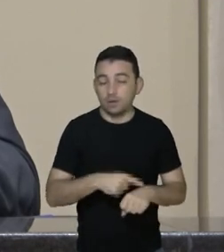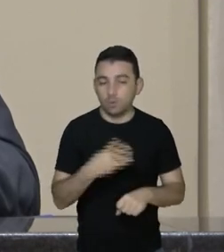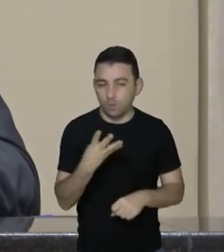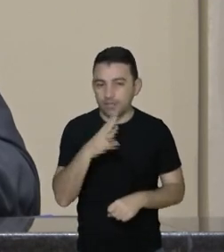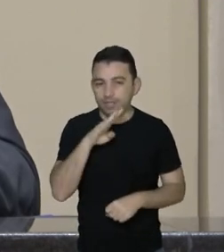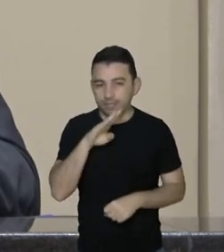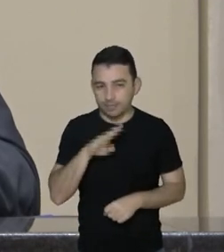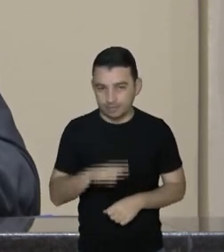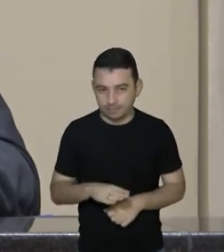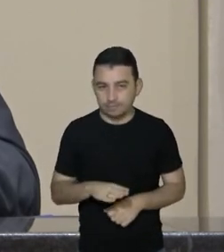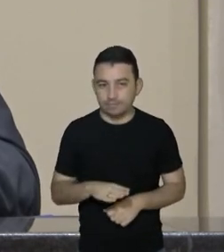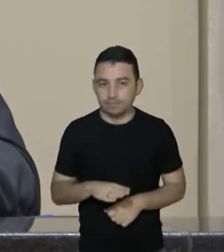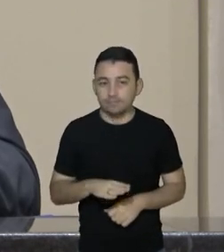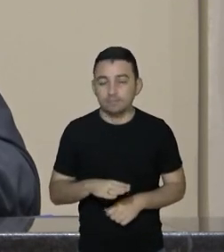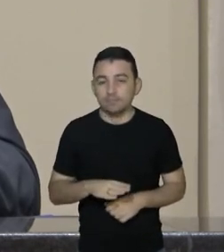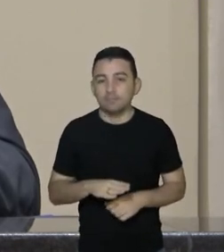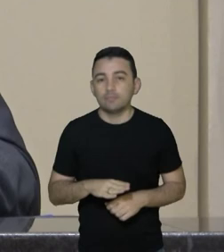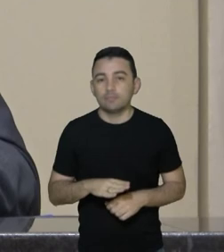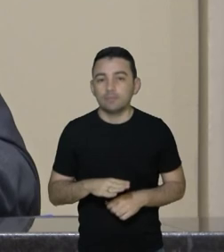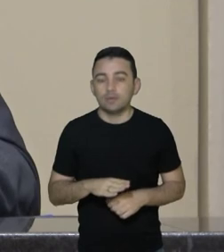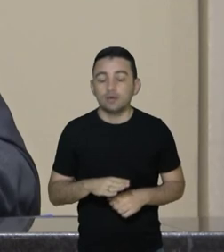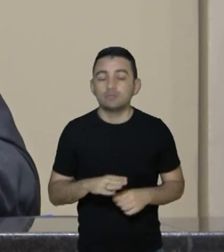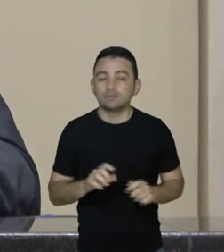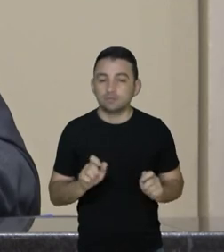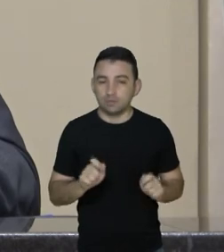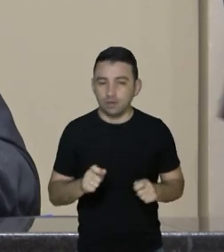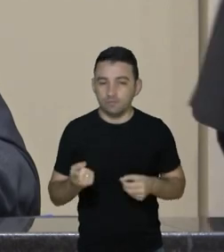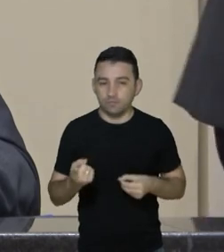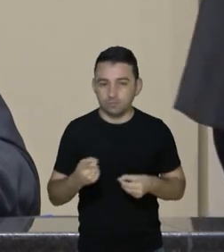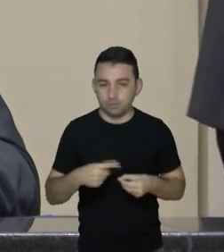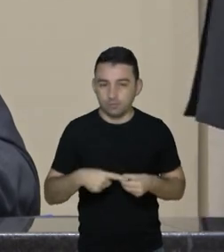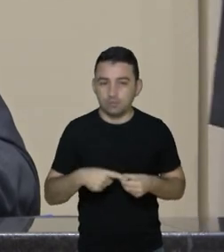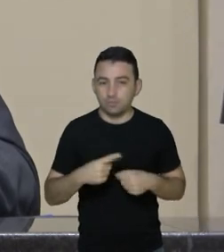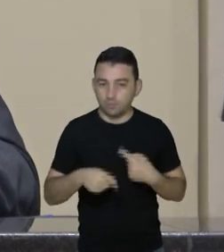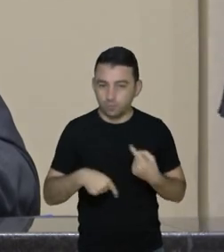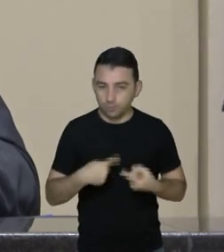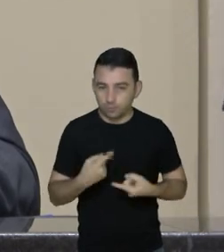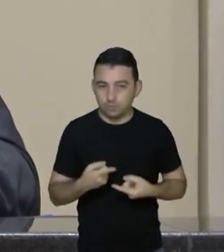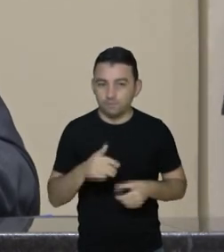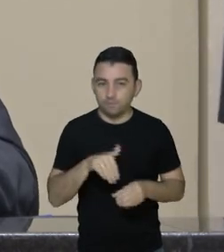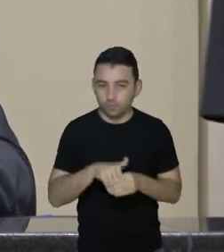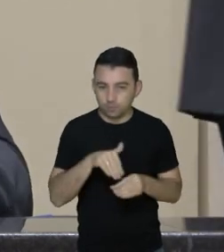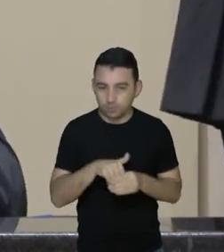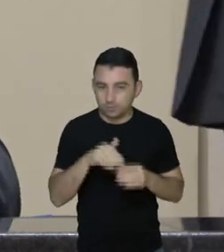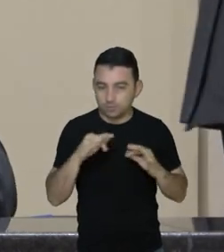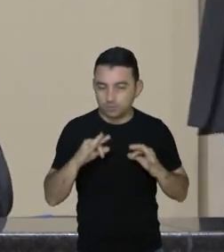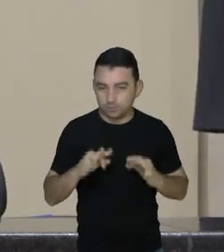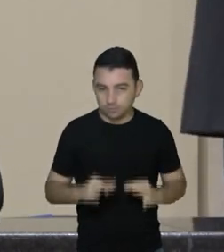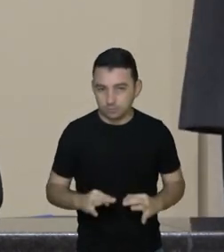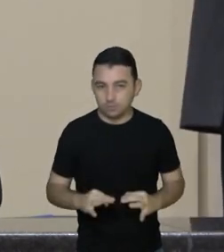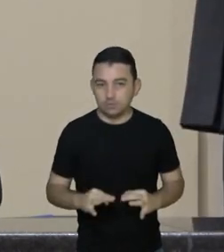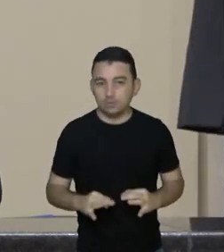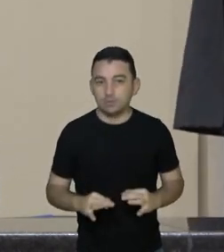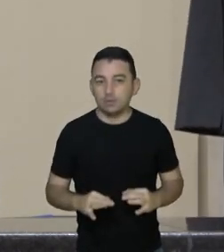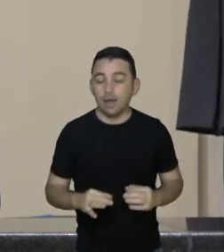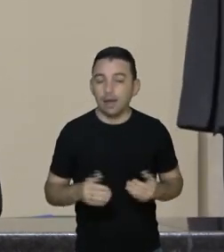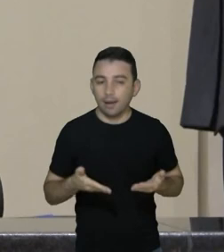horas, para que possamos fazer as votações necessárias aqui